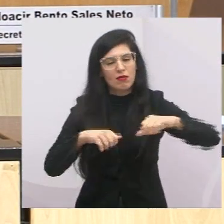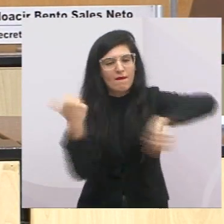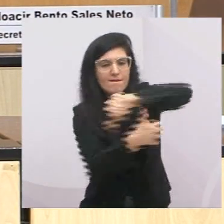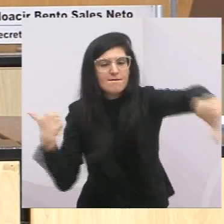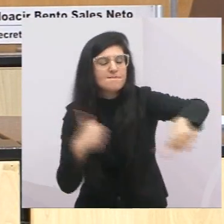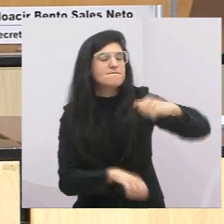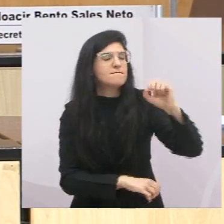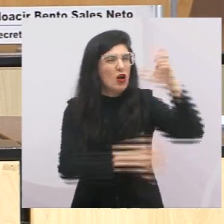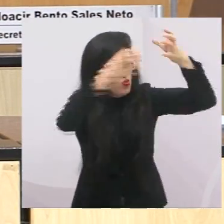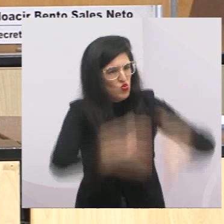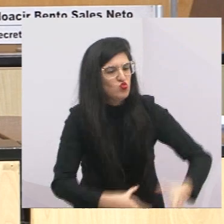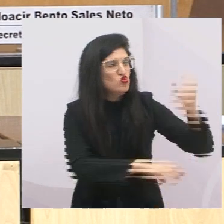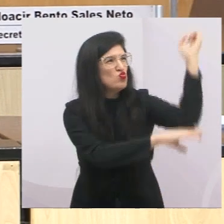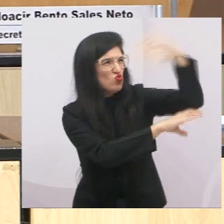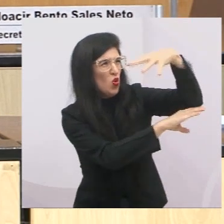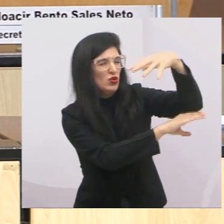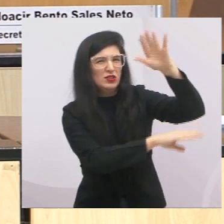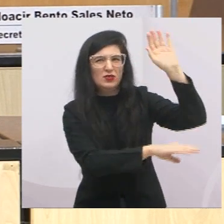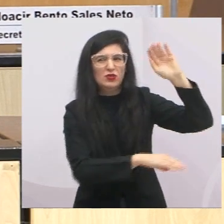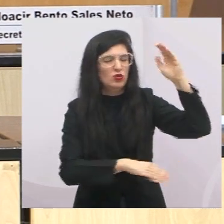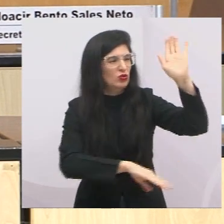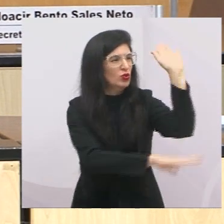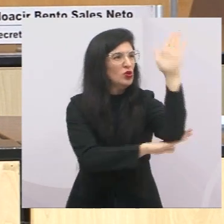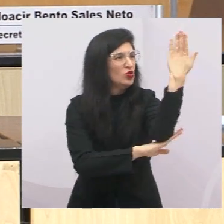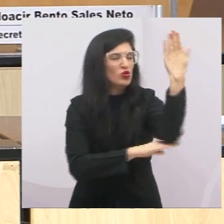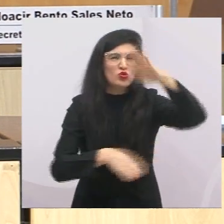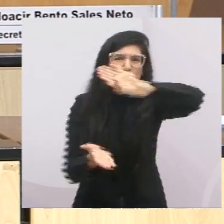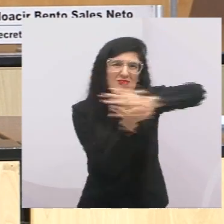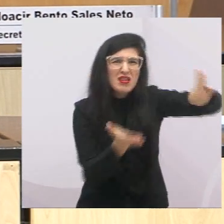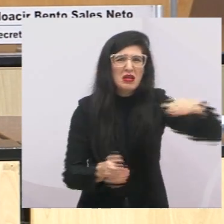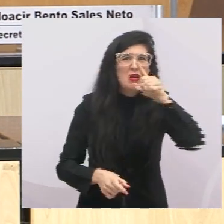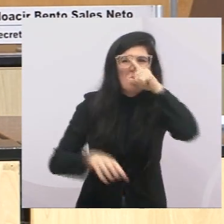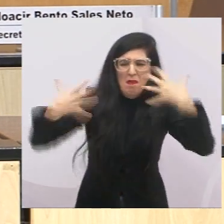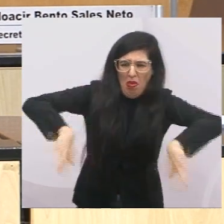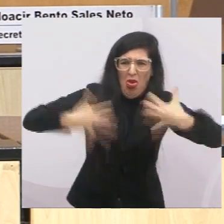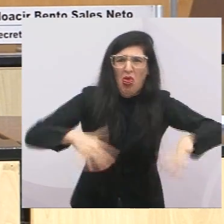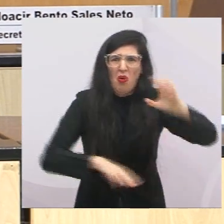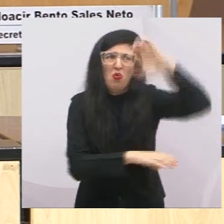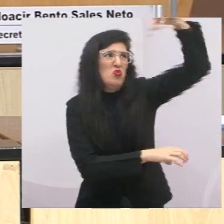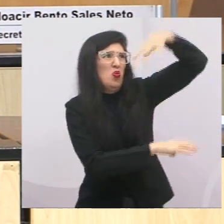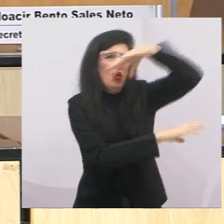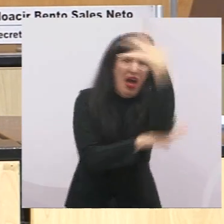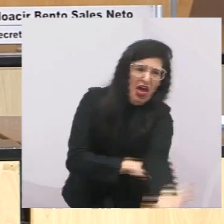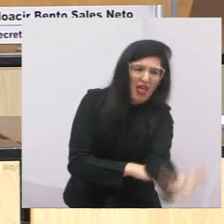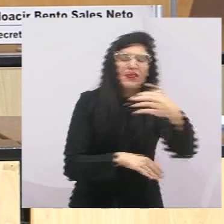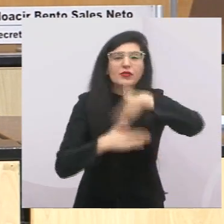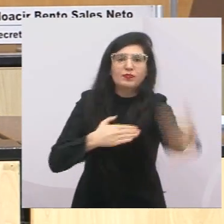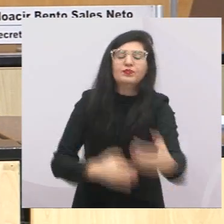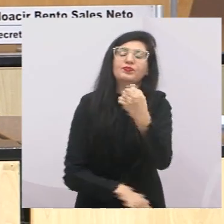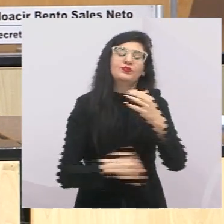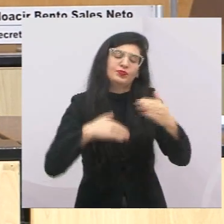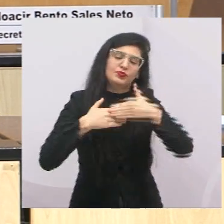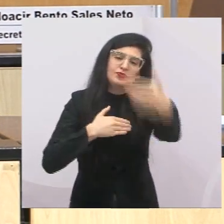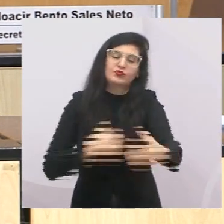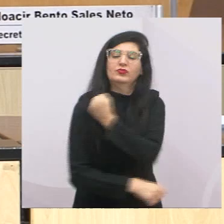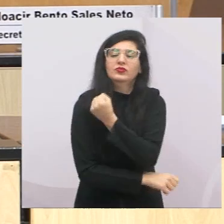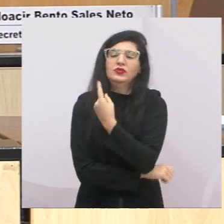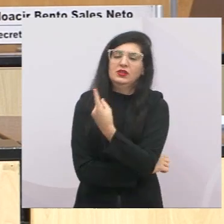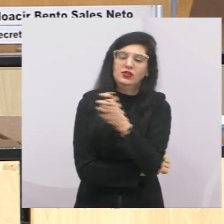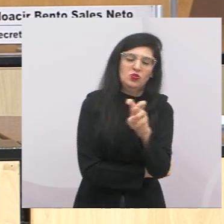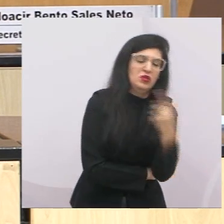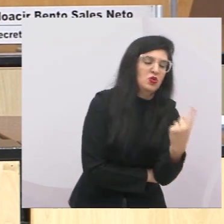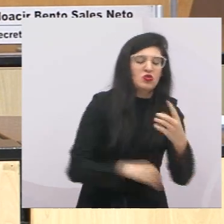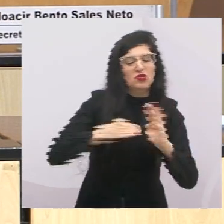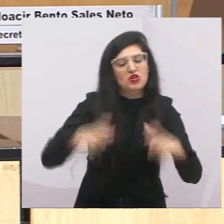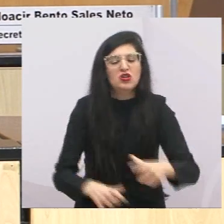de madeira que apresenta risco de queda na rua Expedicionário José Pereira da Silva, em frente ao número 151, no Jardim Emília, em